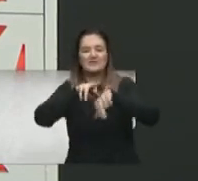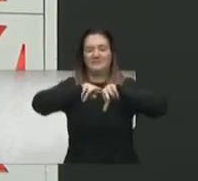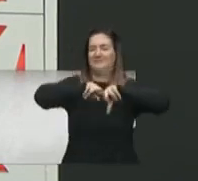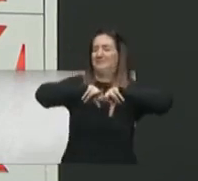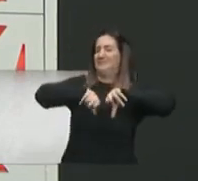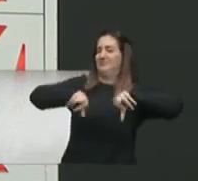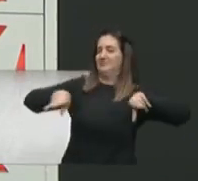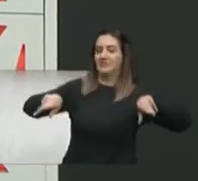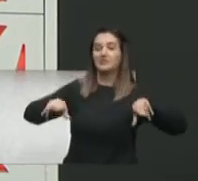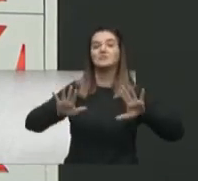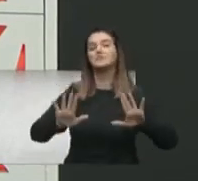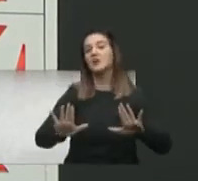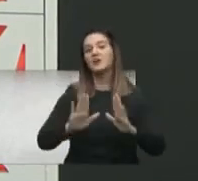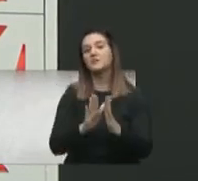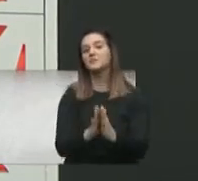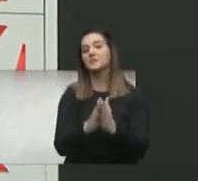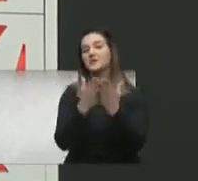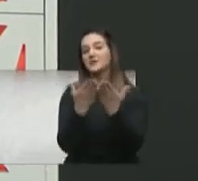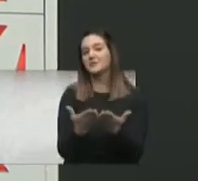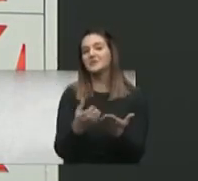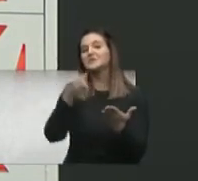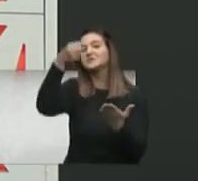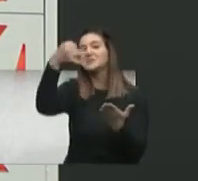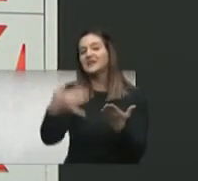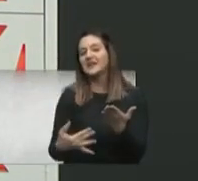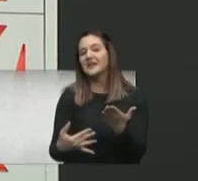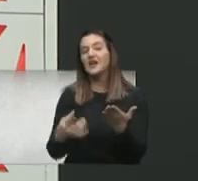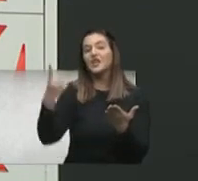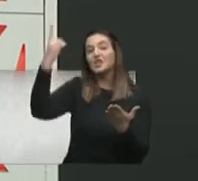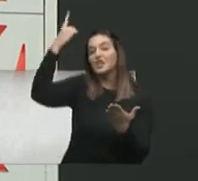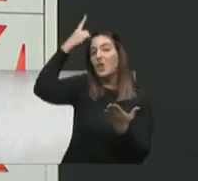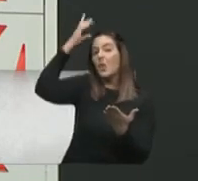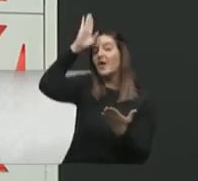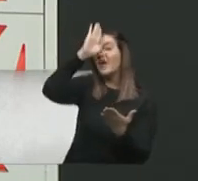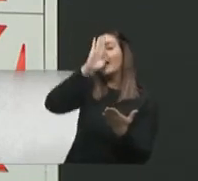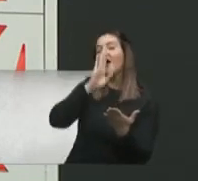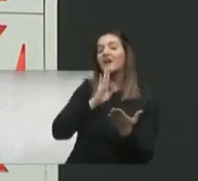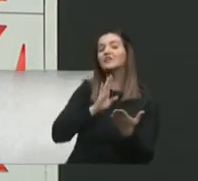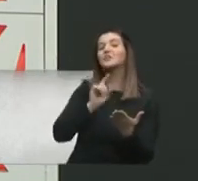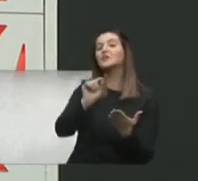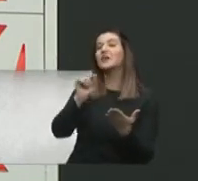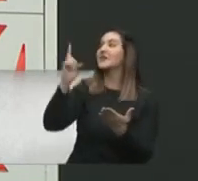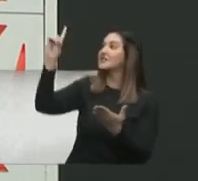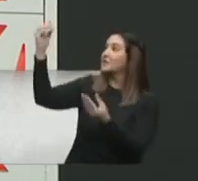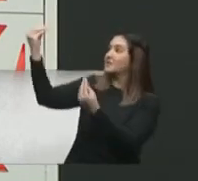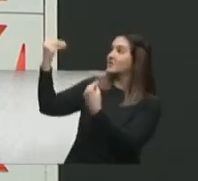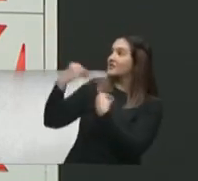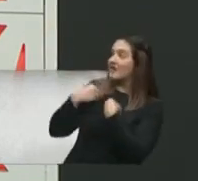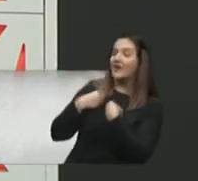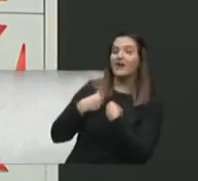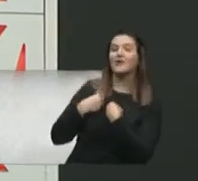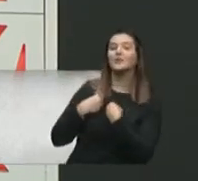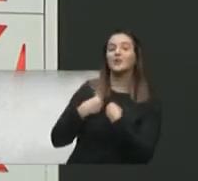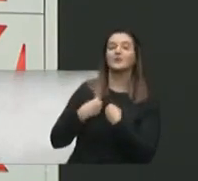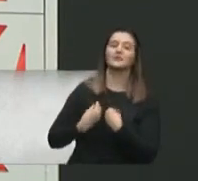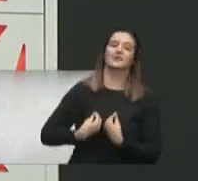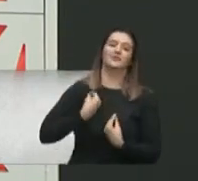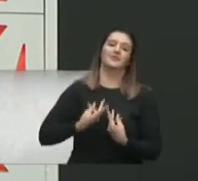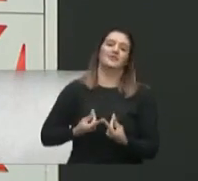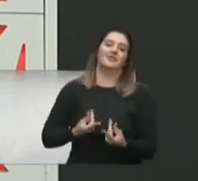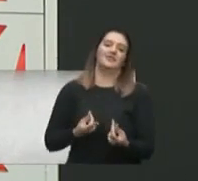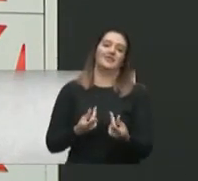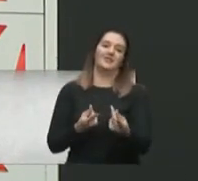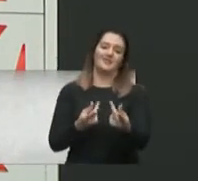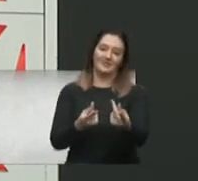problemas, mas a Bíblia fala assim: porém, o dom gratuito de Deus é a vida eterna em Jesus Cristo. Sim, Jesus